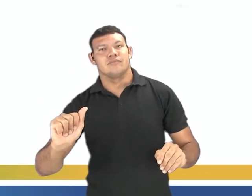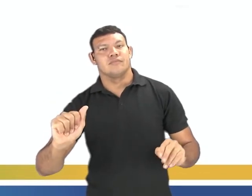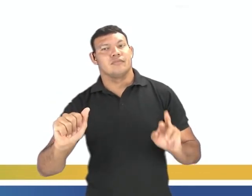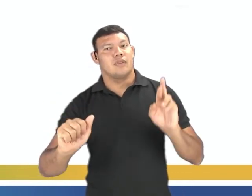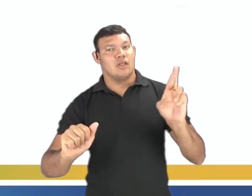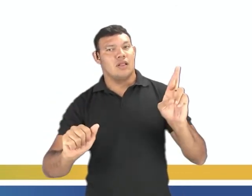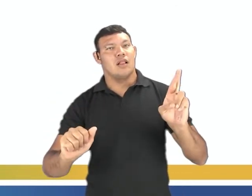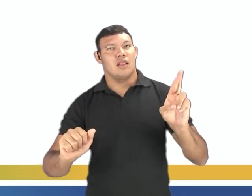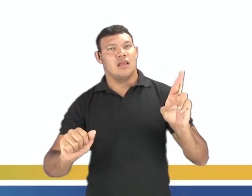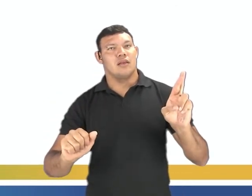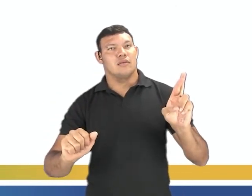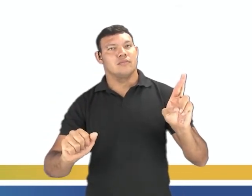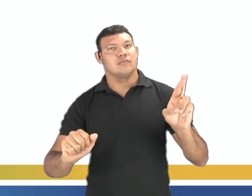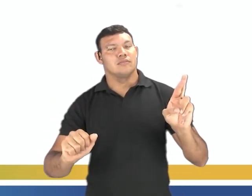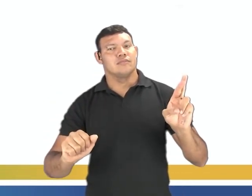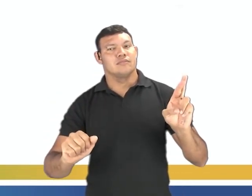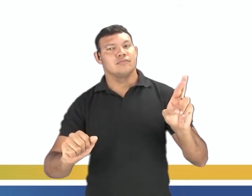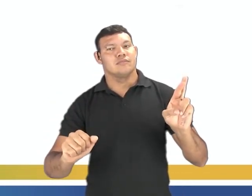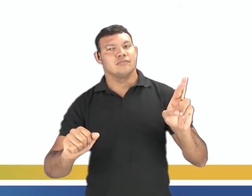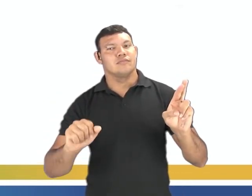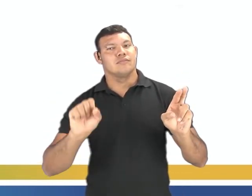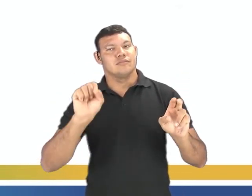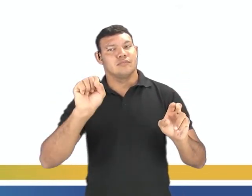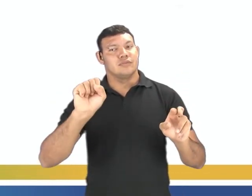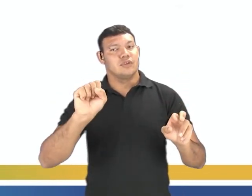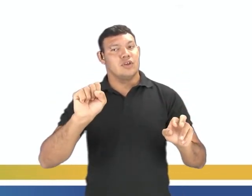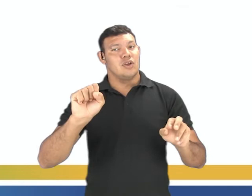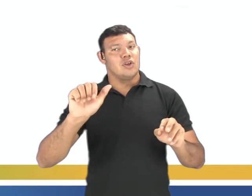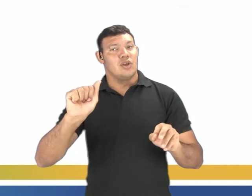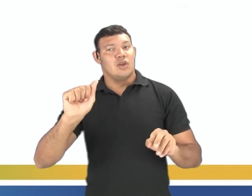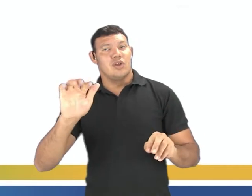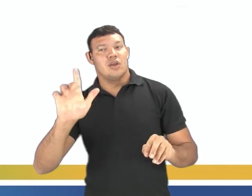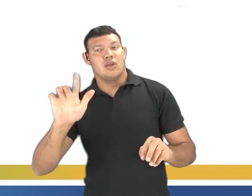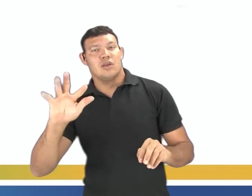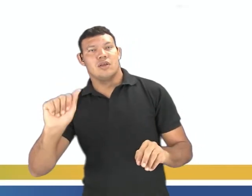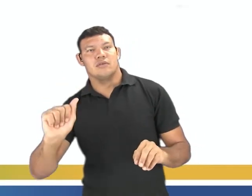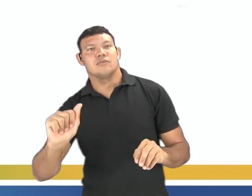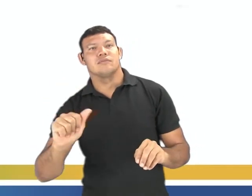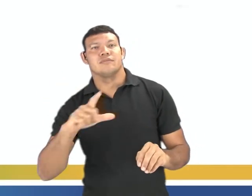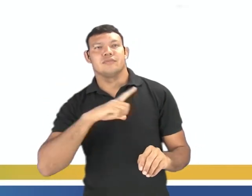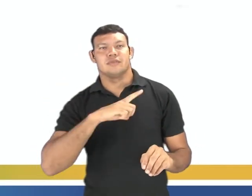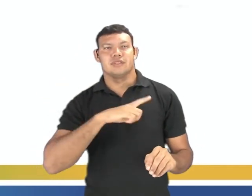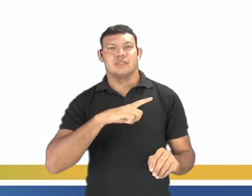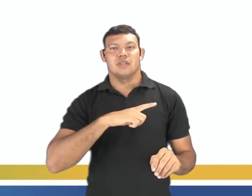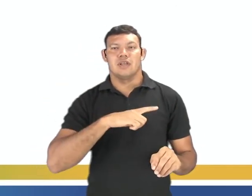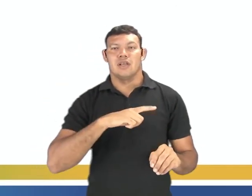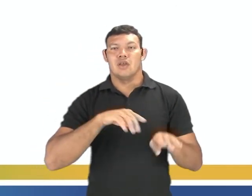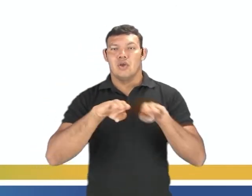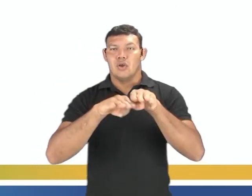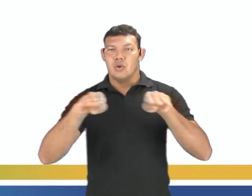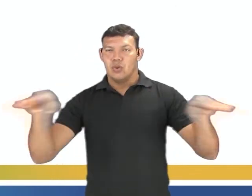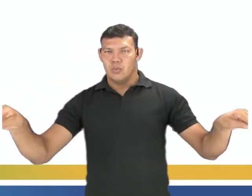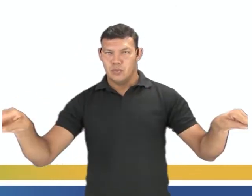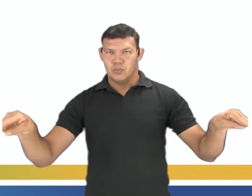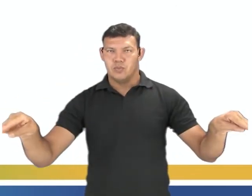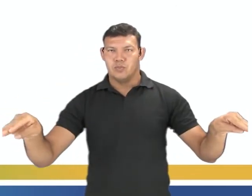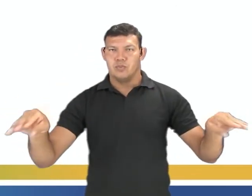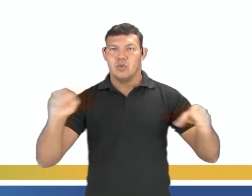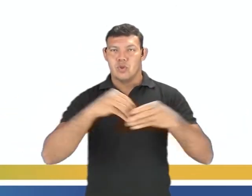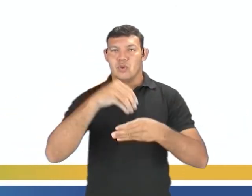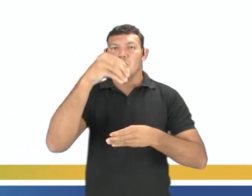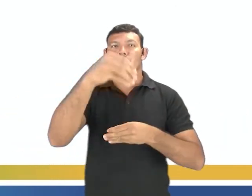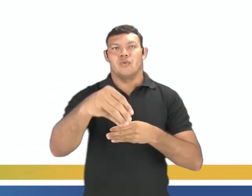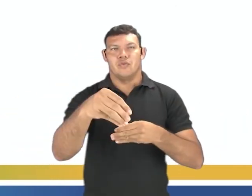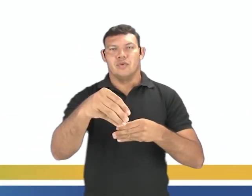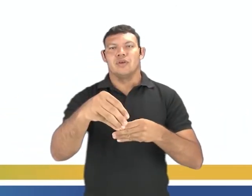R paralelo alfa. Ou seja, quando nós temos um plano e fora desse plano existe uma